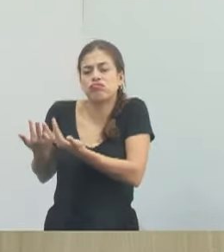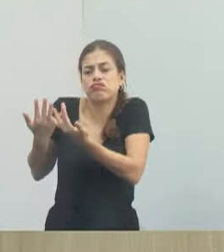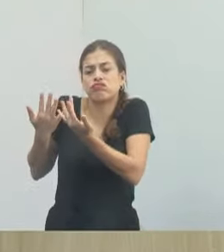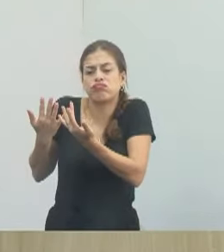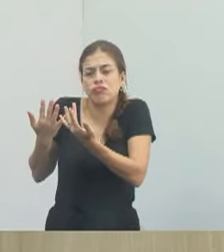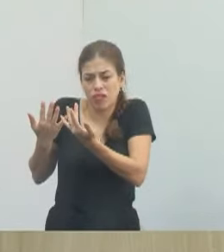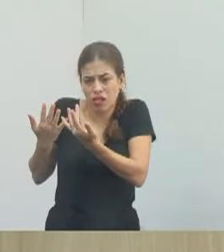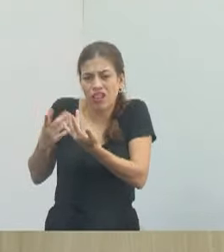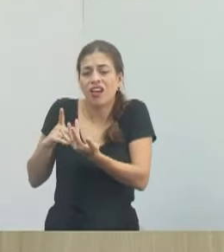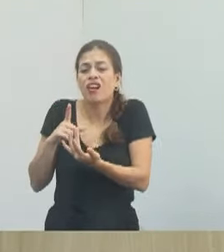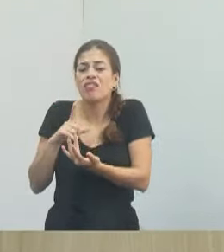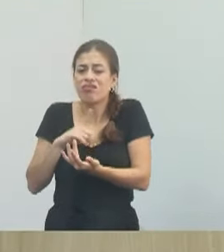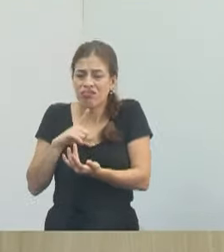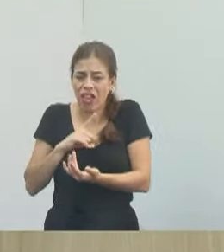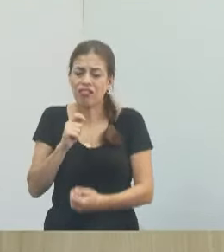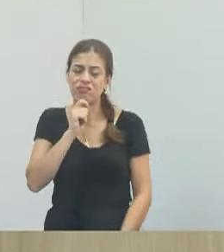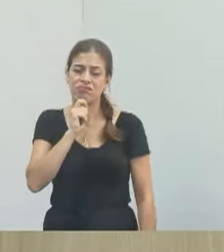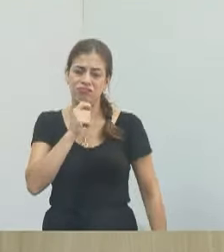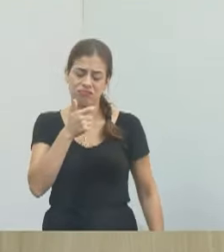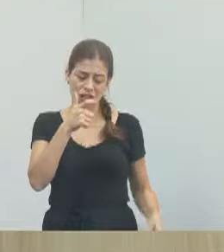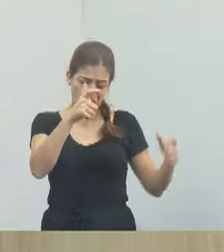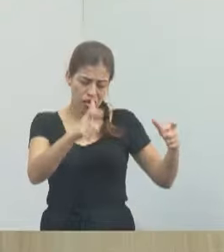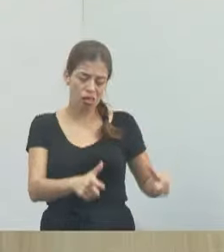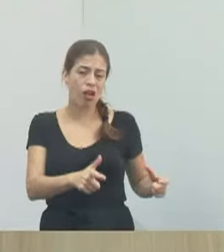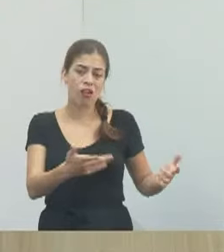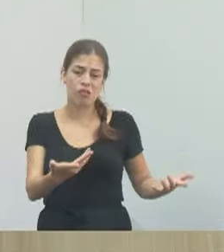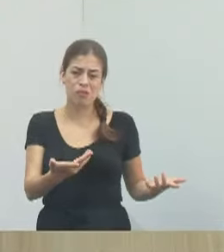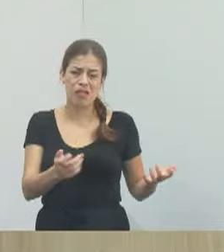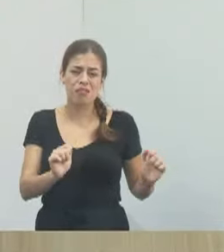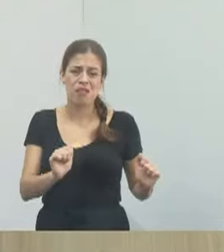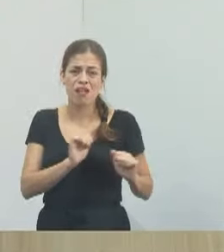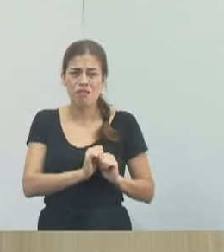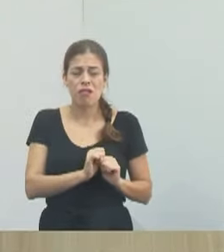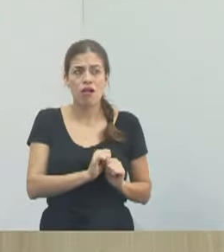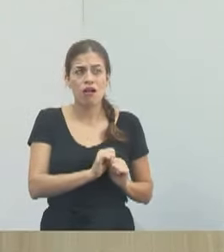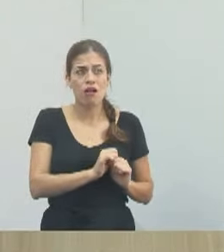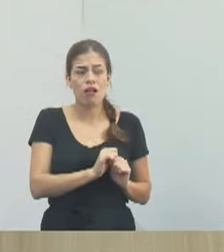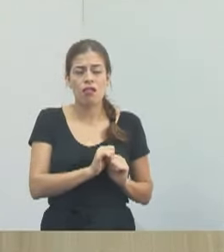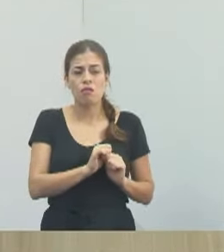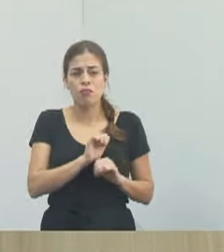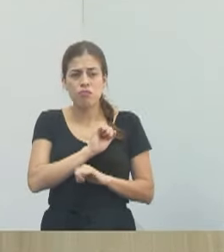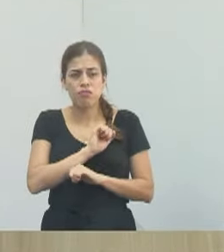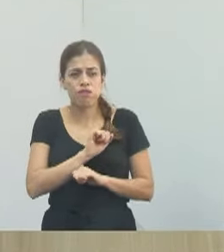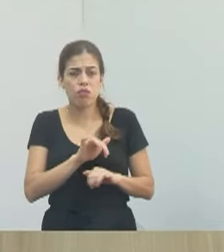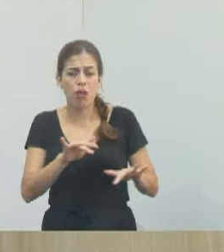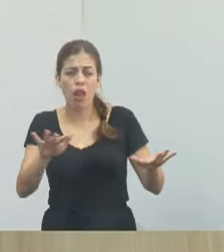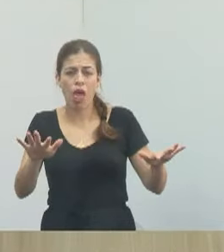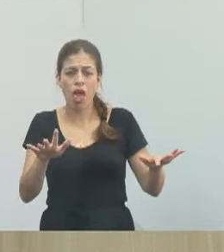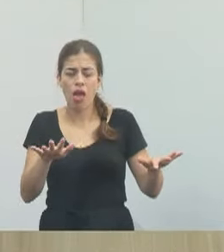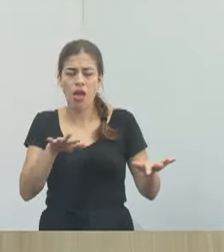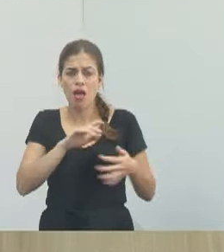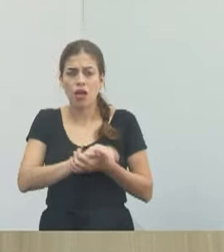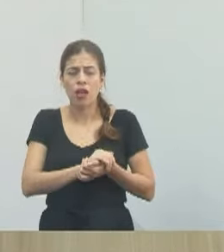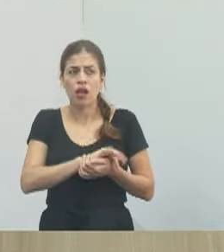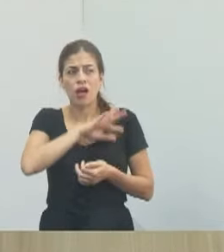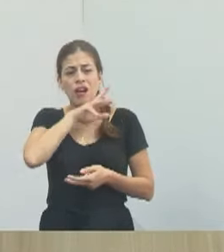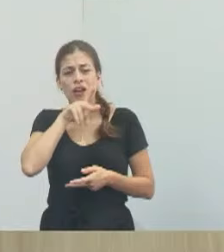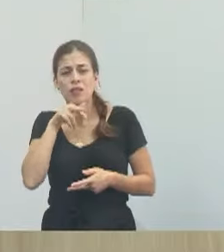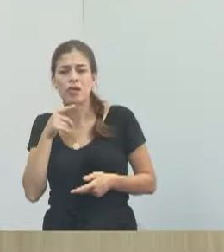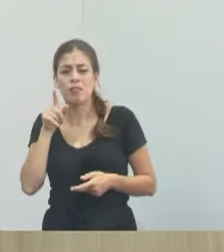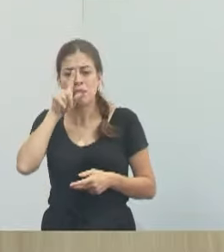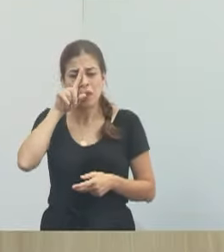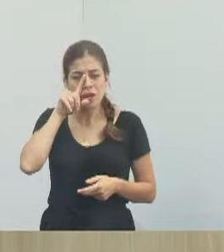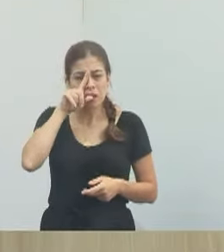aaes no local situação que pode causar a proliferação de animais pentos e de